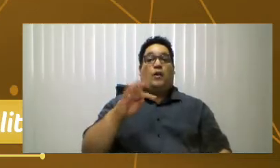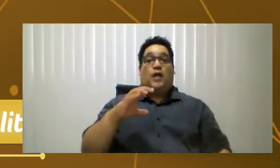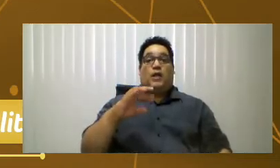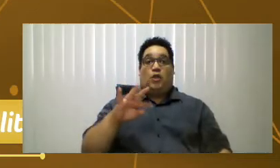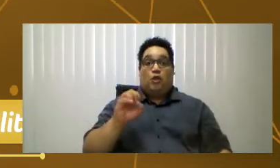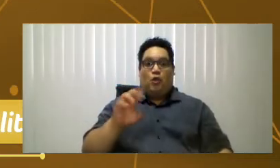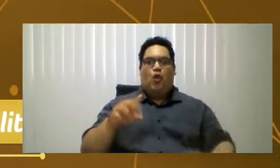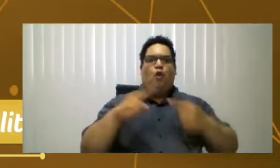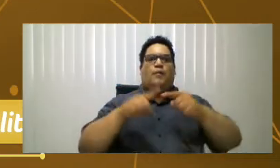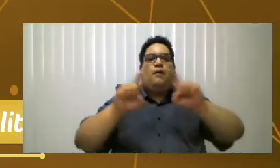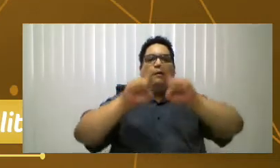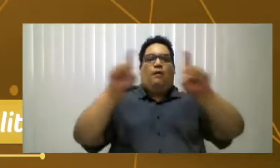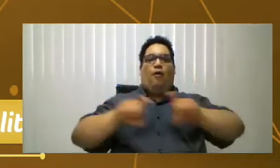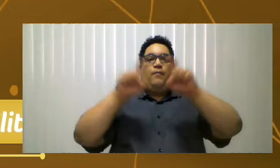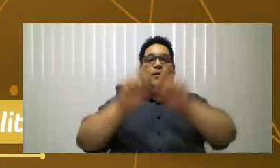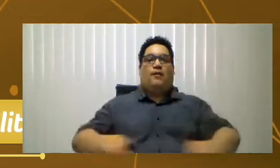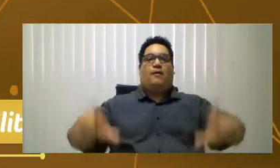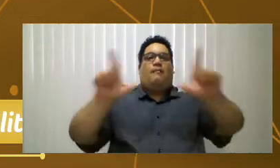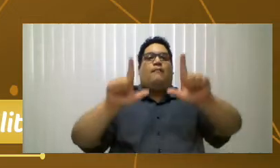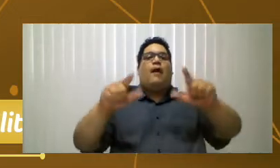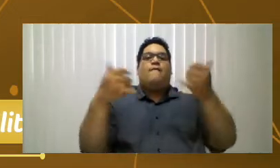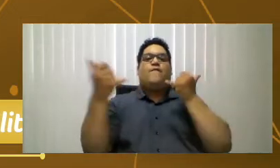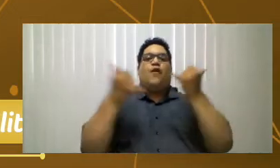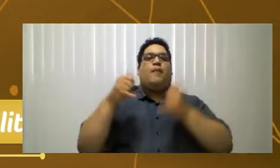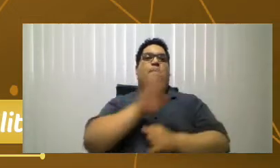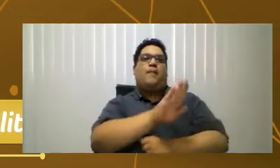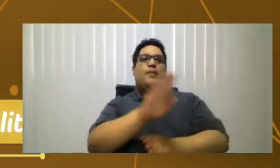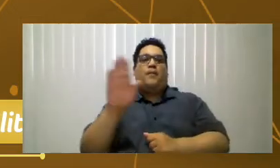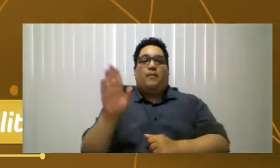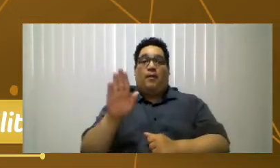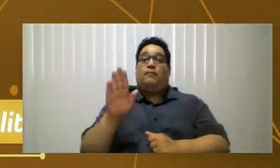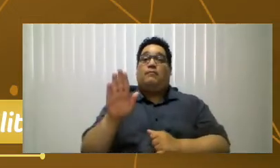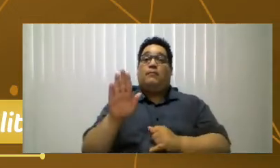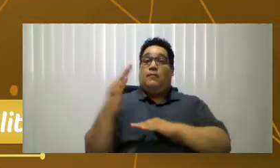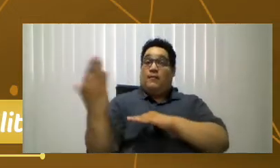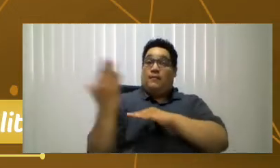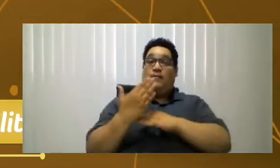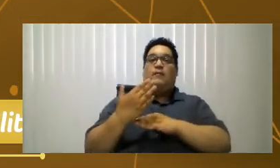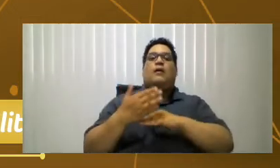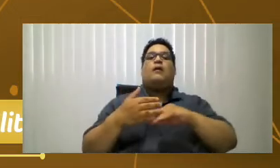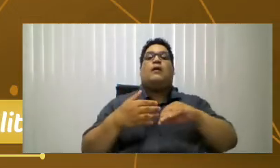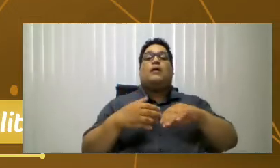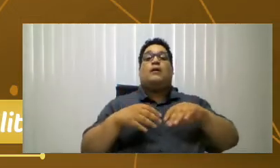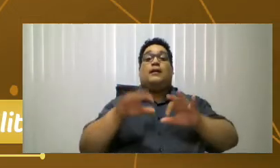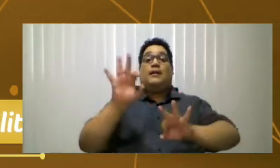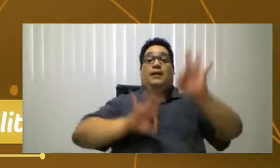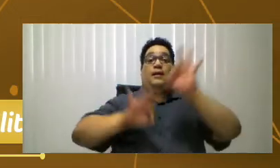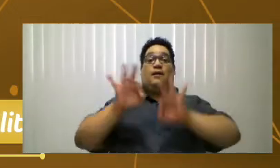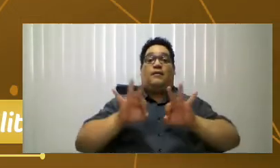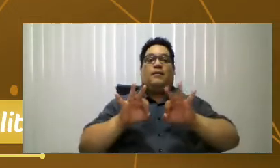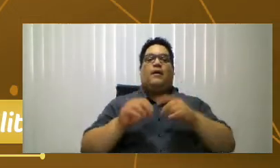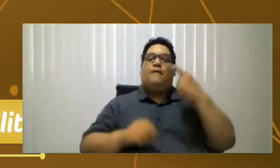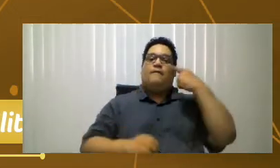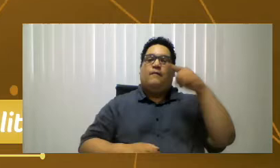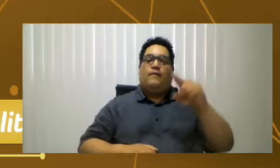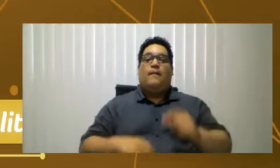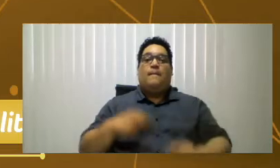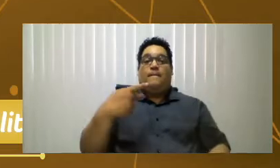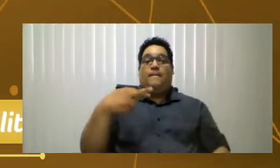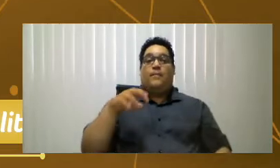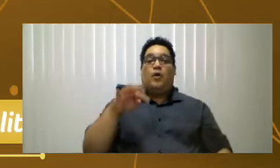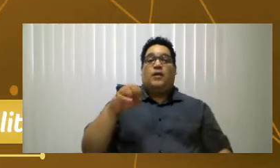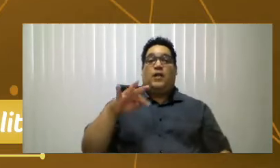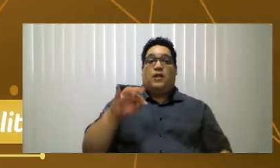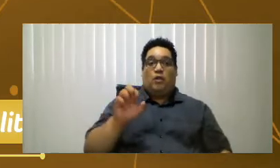painel de informações utilizando interface gráfica. Vamos lá, vamos conhecer o Protector,